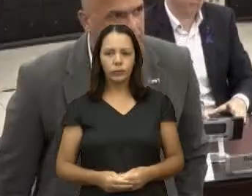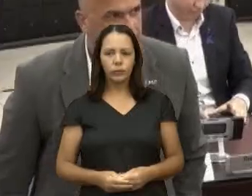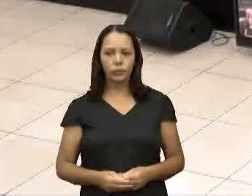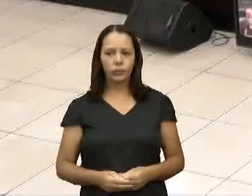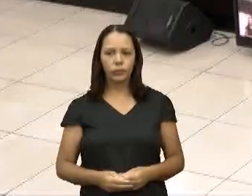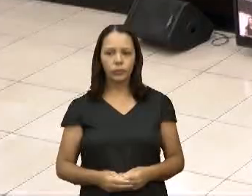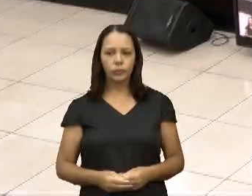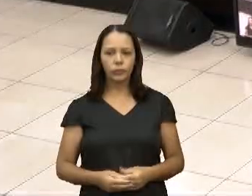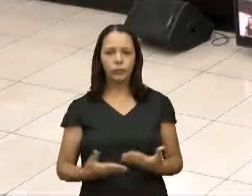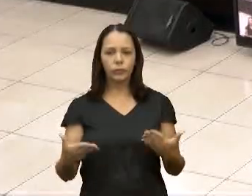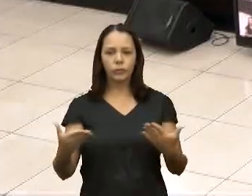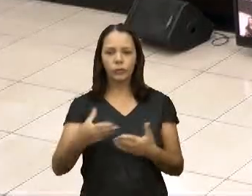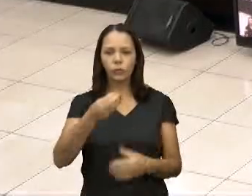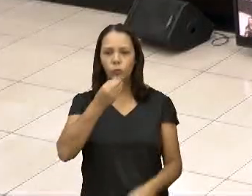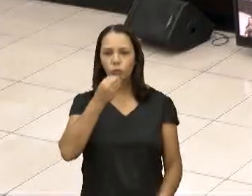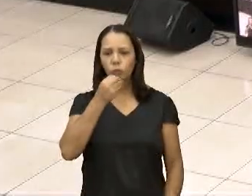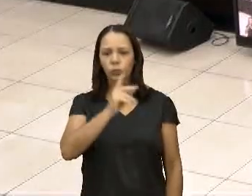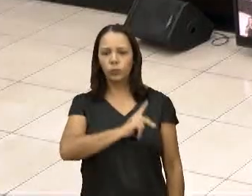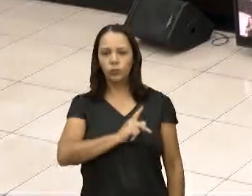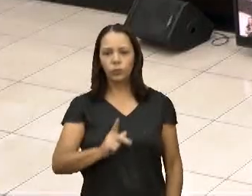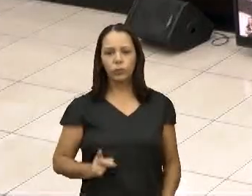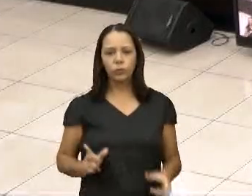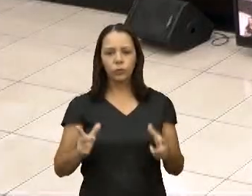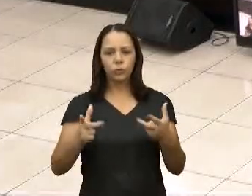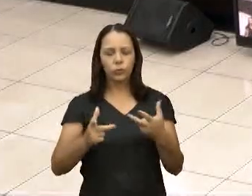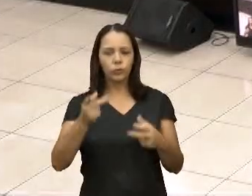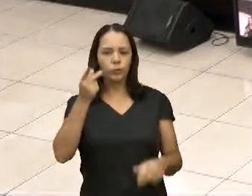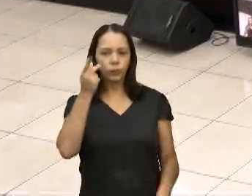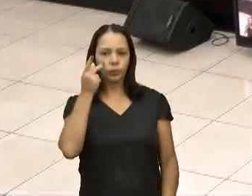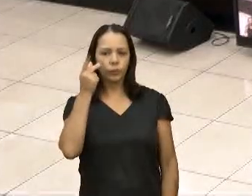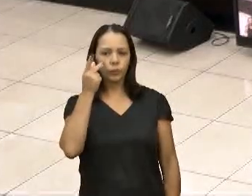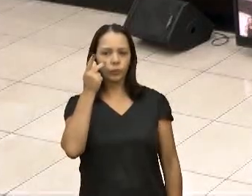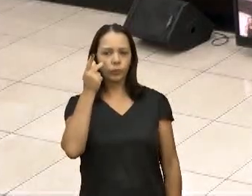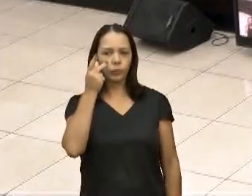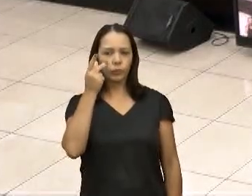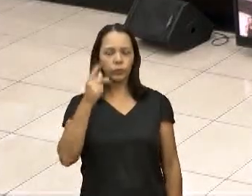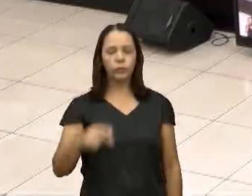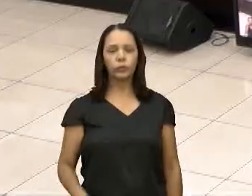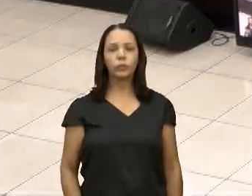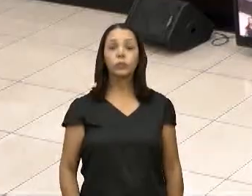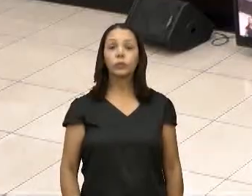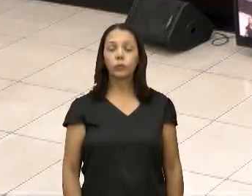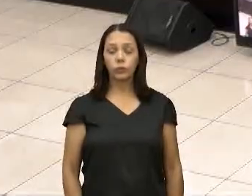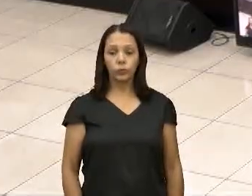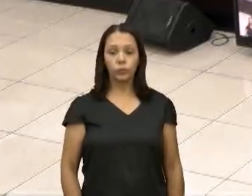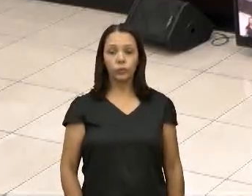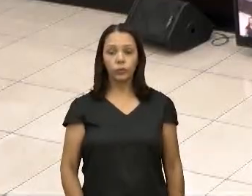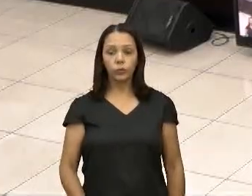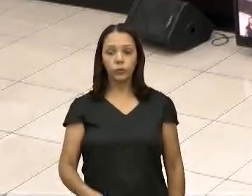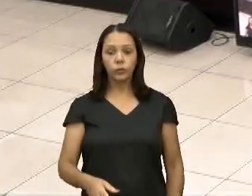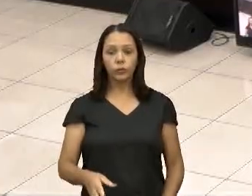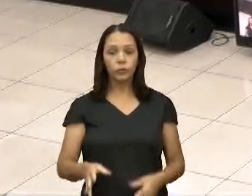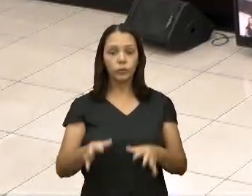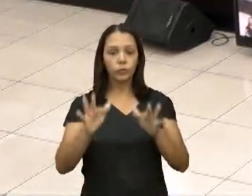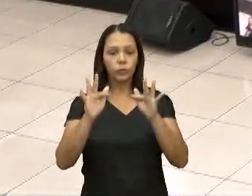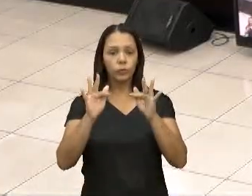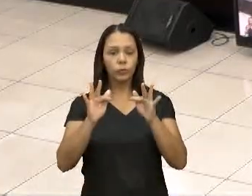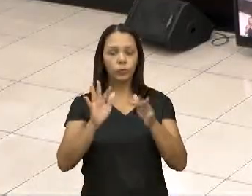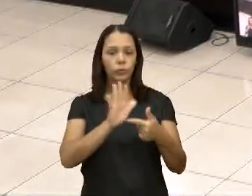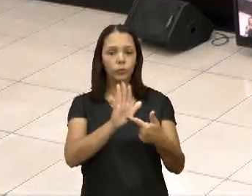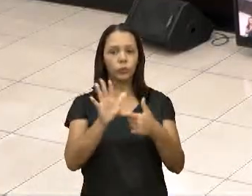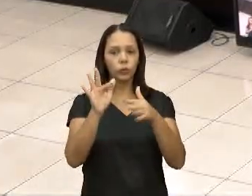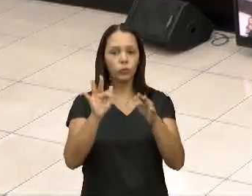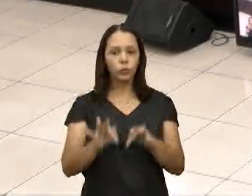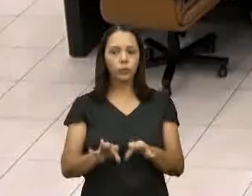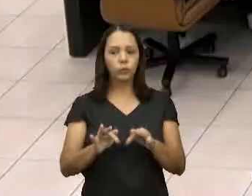Senhoras e senhores, com a palavra agora o presidente desta casa, vereador Paulinho do Esporte, para suas considerações e encerramento desta